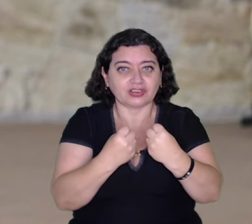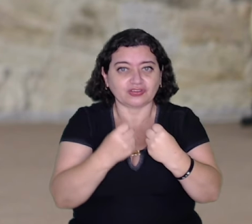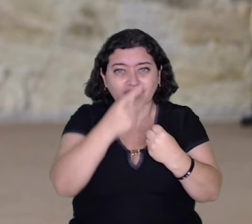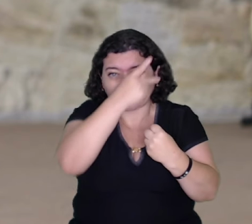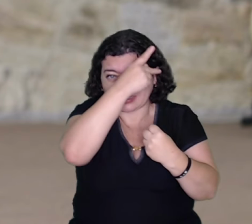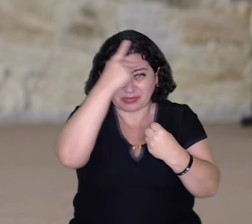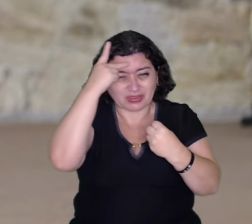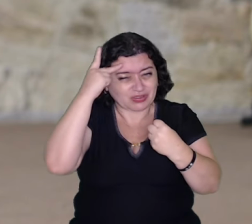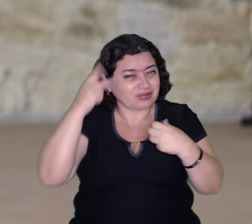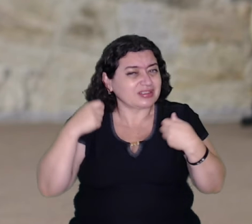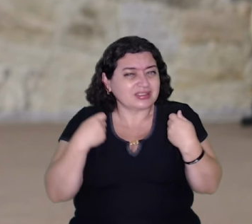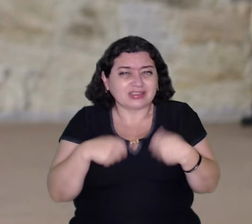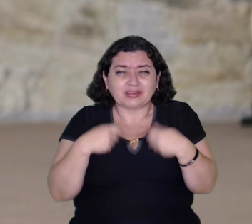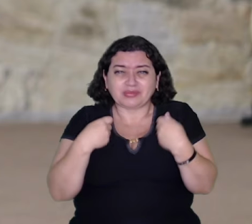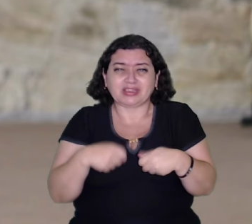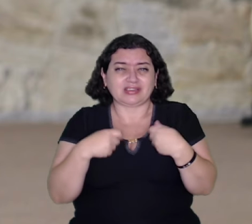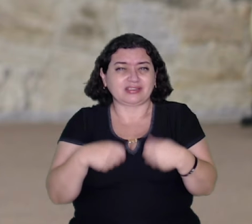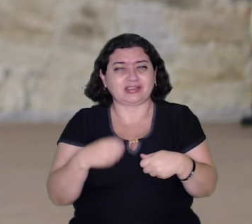oprimidos.